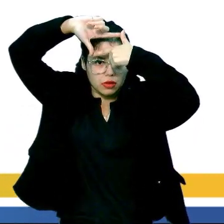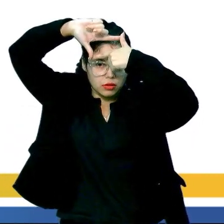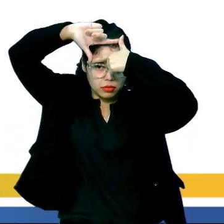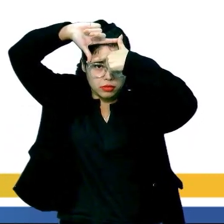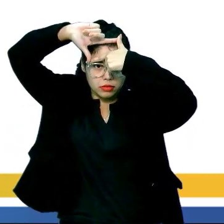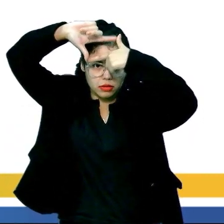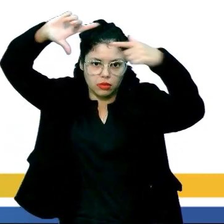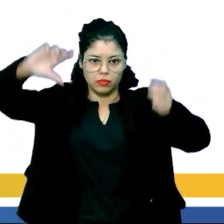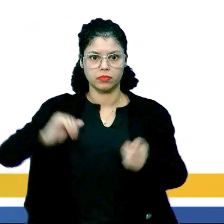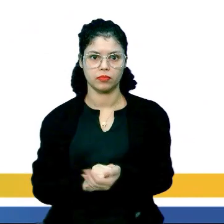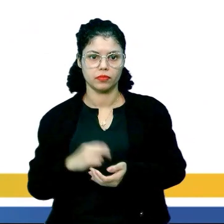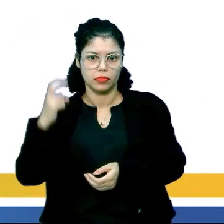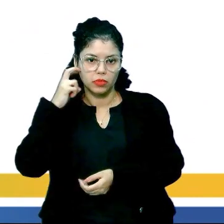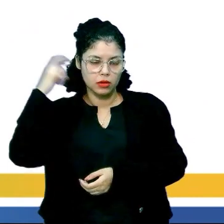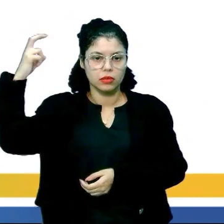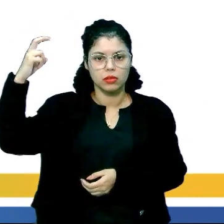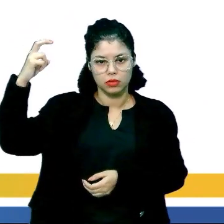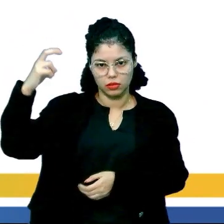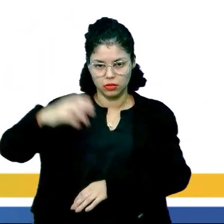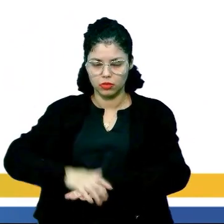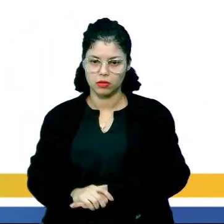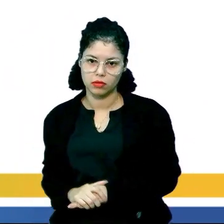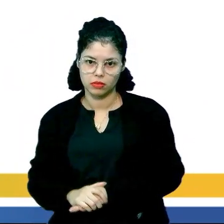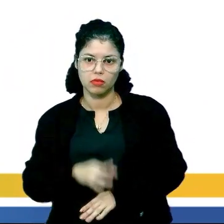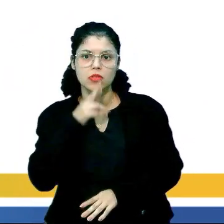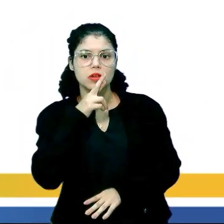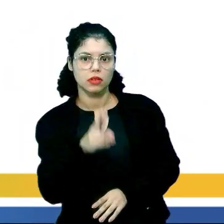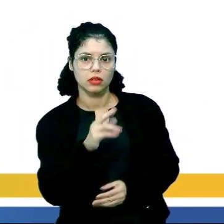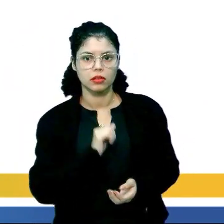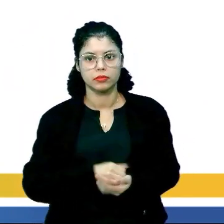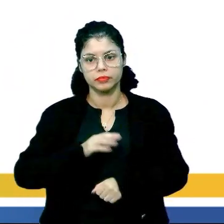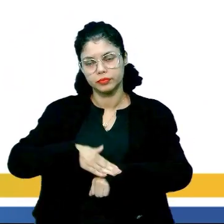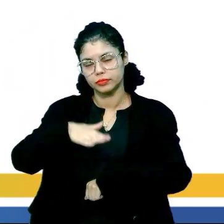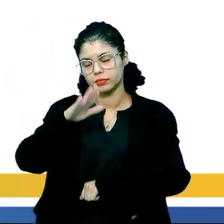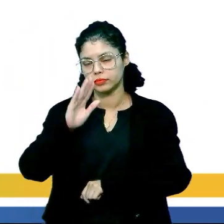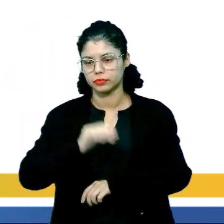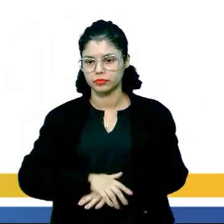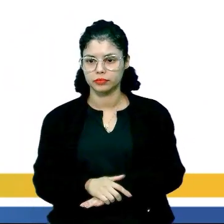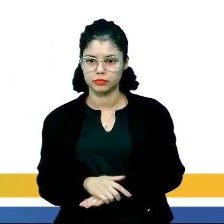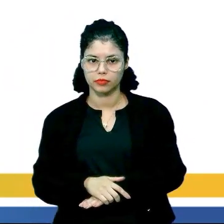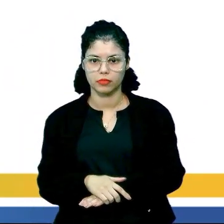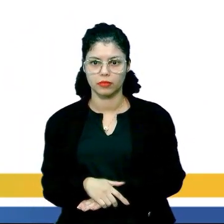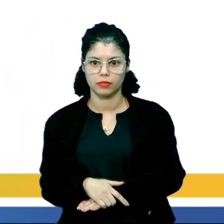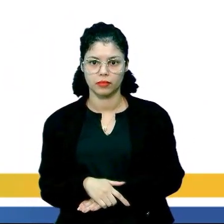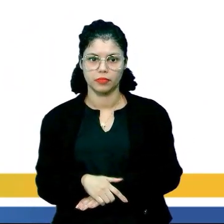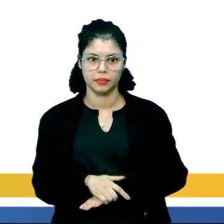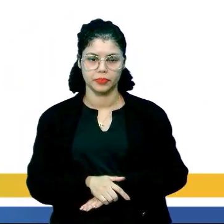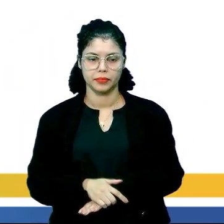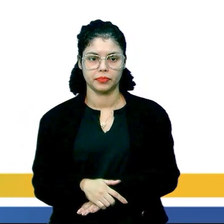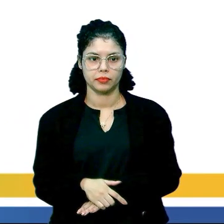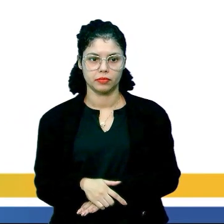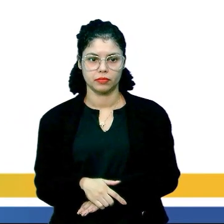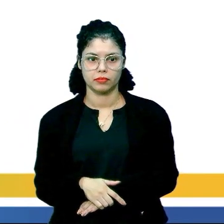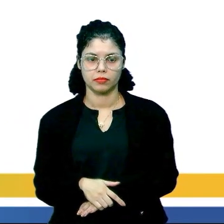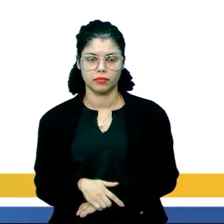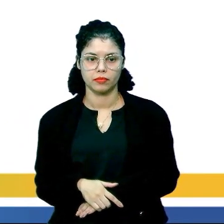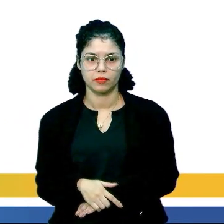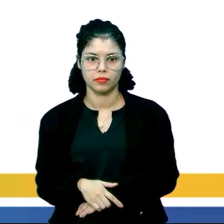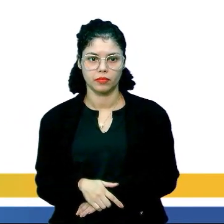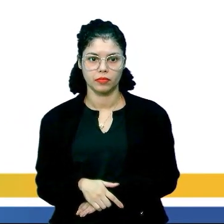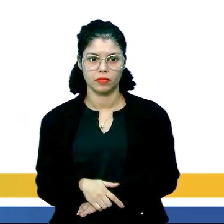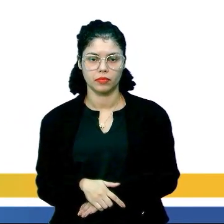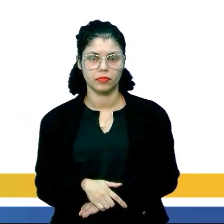dos meios de comunicação de massa e a alienação cultural que deles resultavam eram mais evidentes. Não, isso